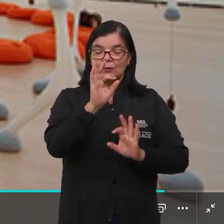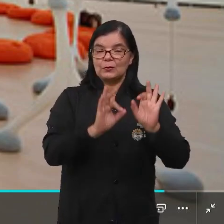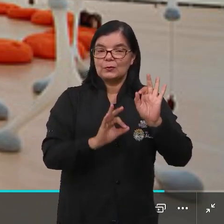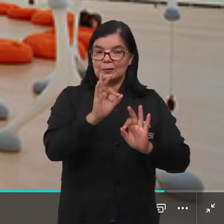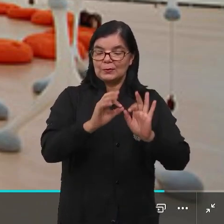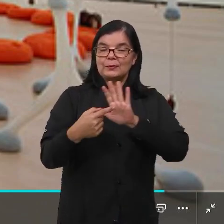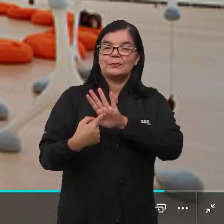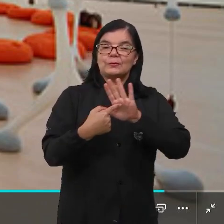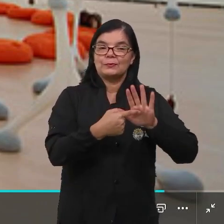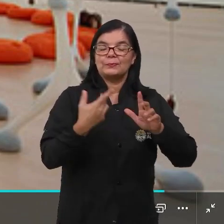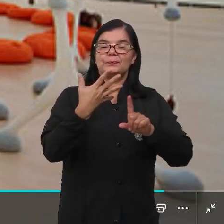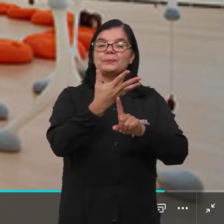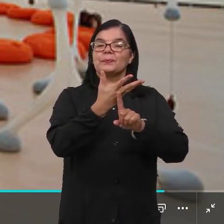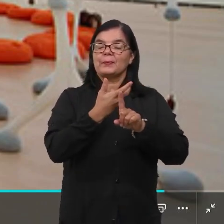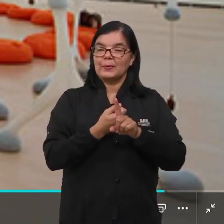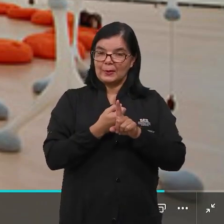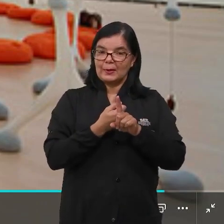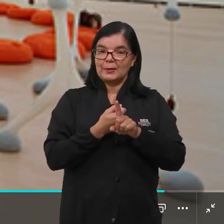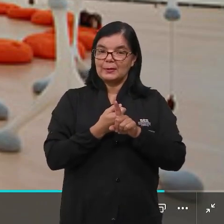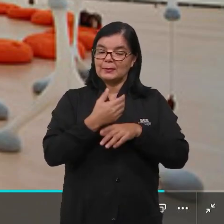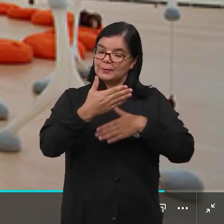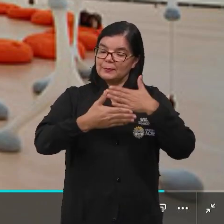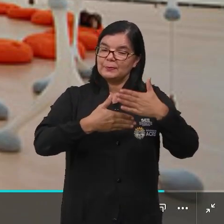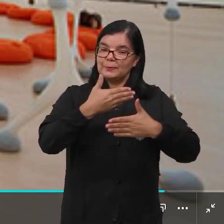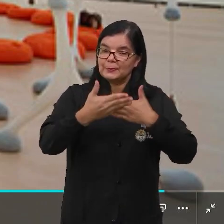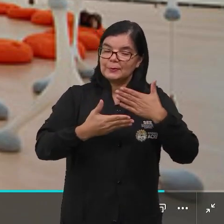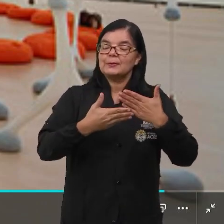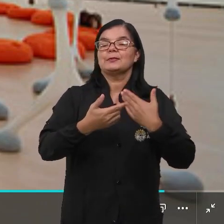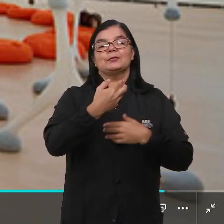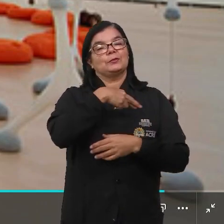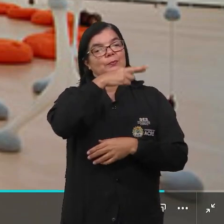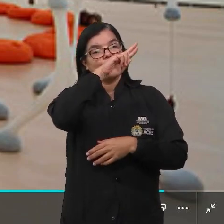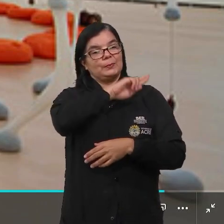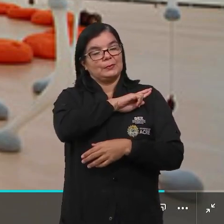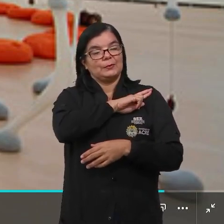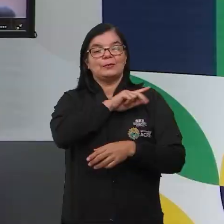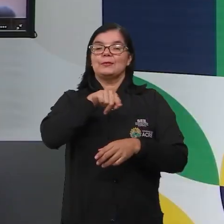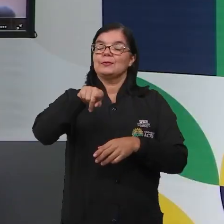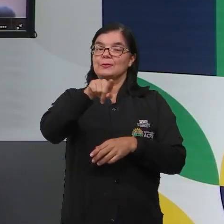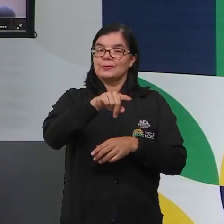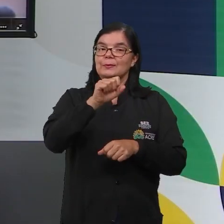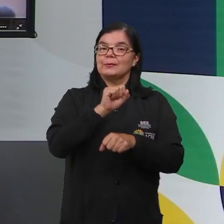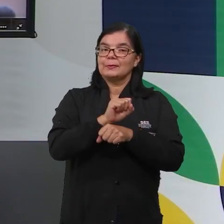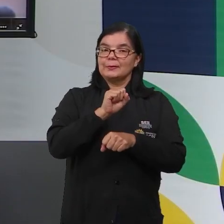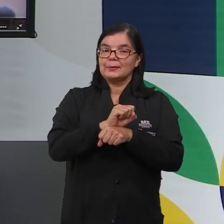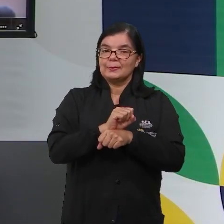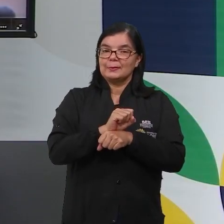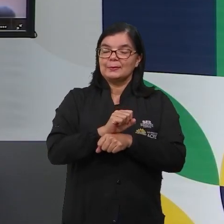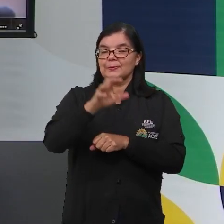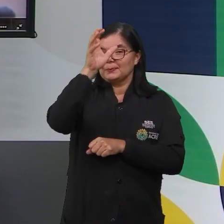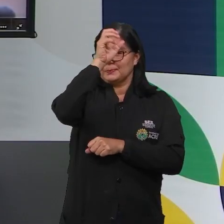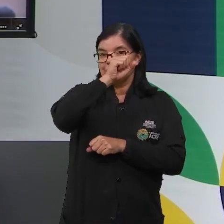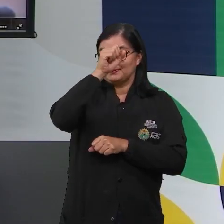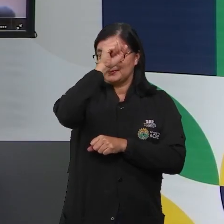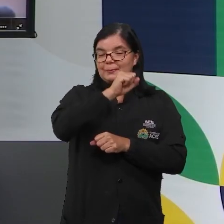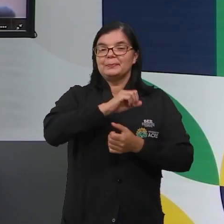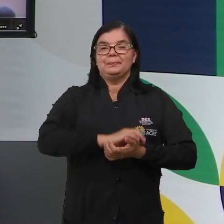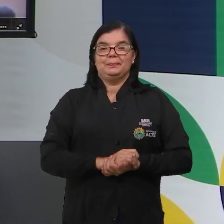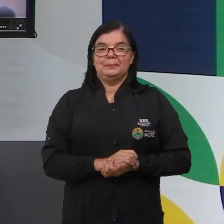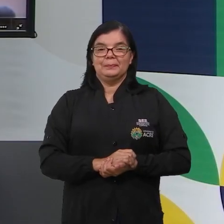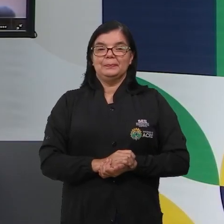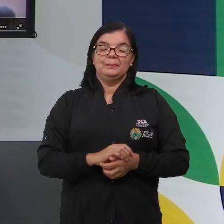de exposições artísticas, processo de curadoria, e eu espero que você tenha aprendido